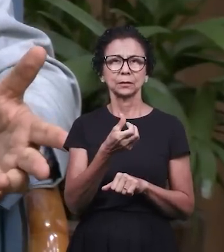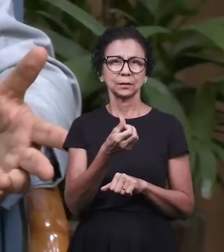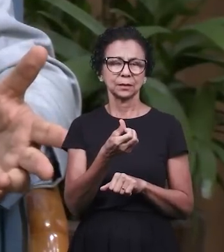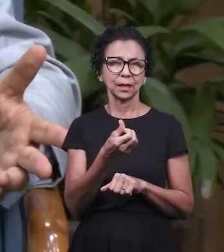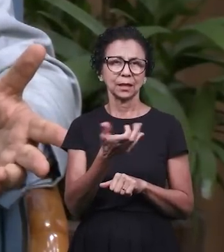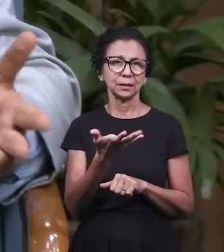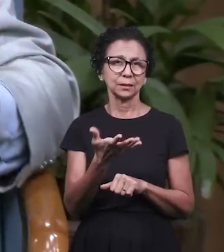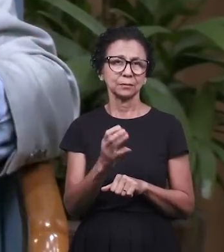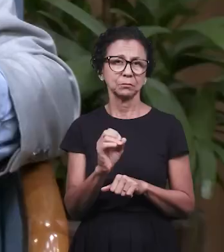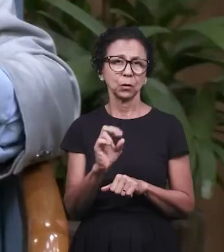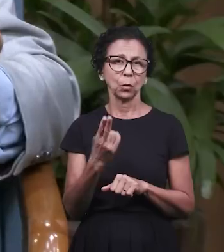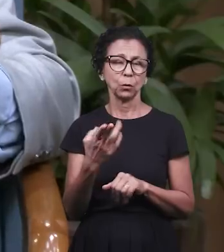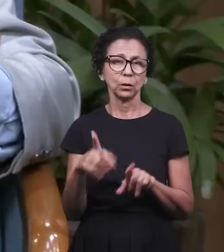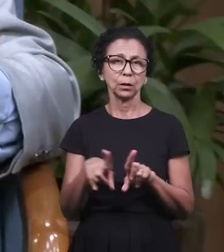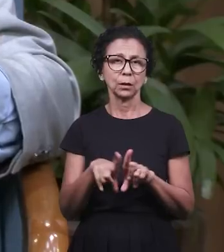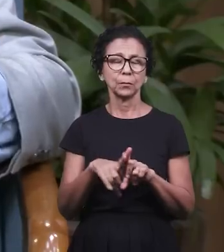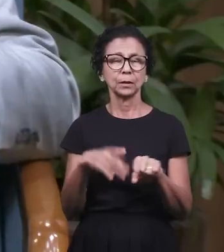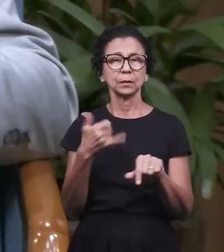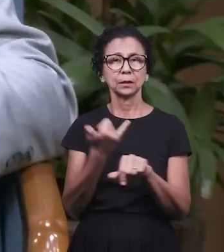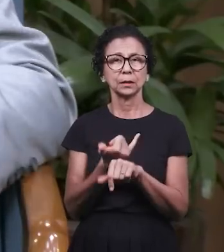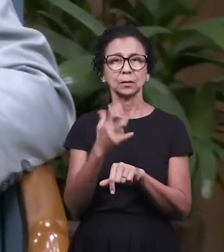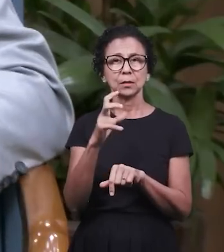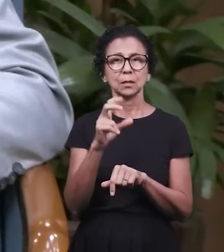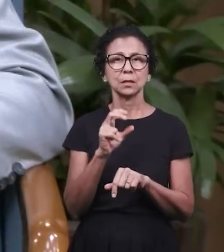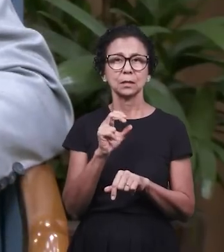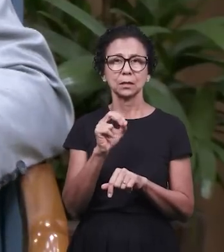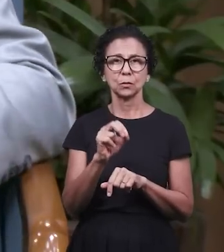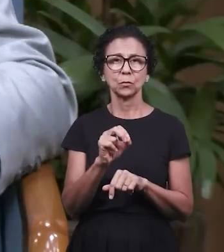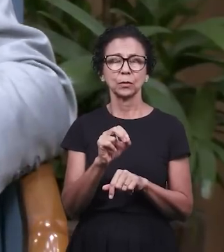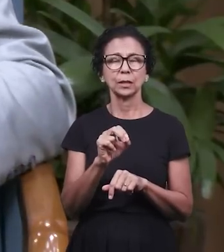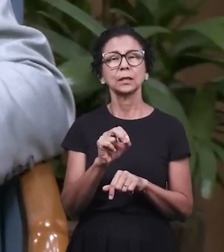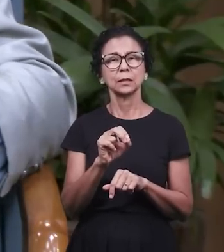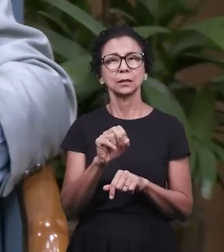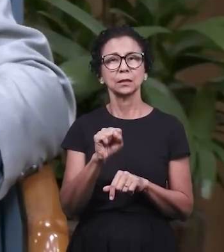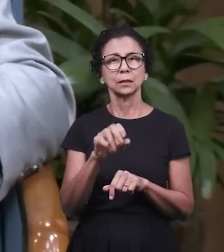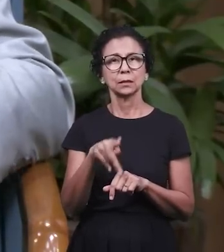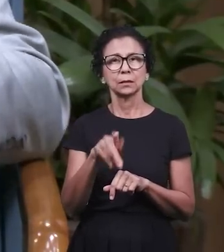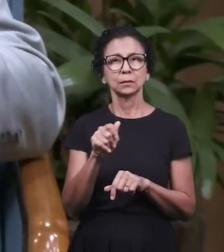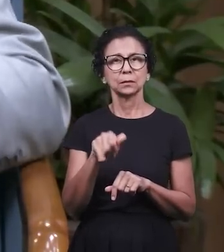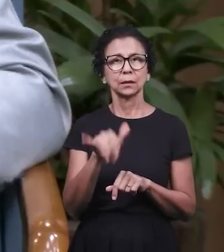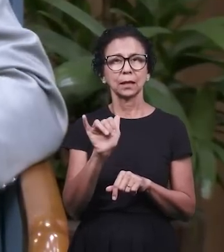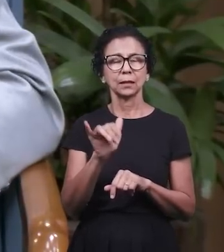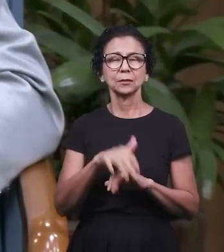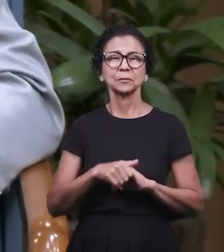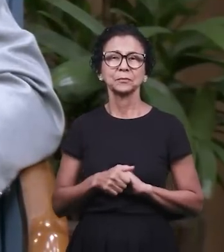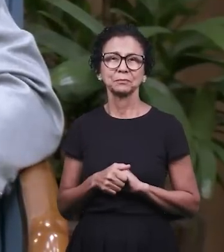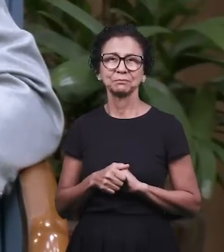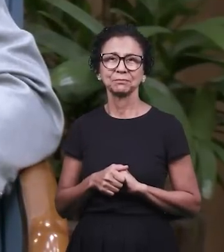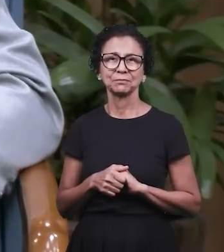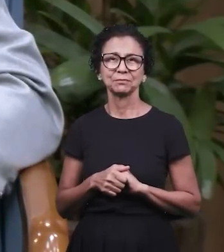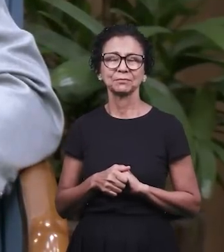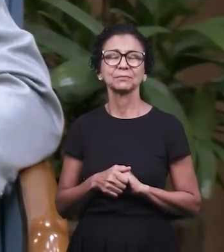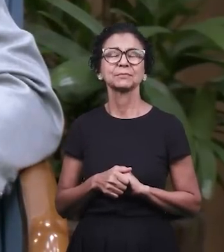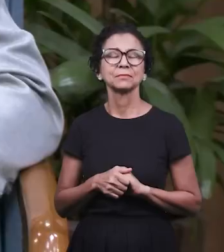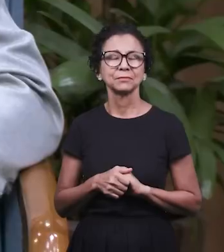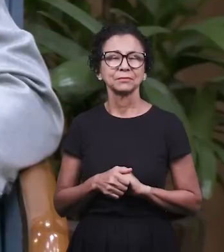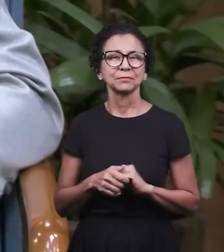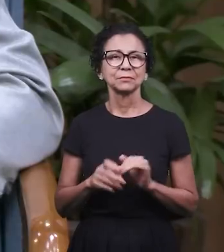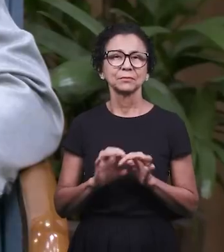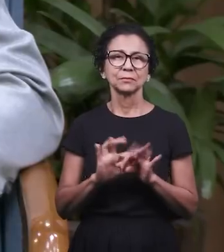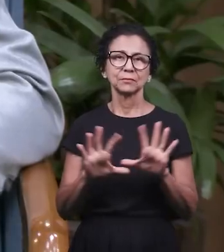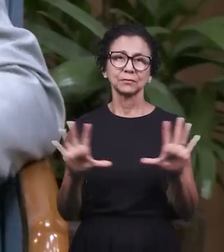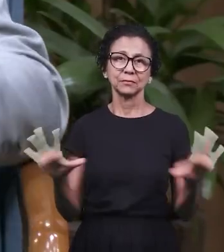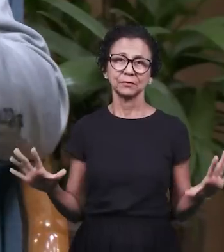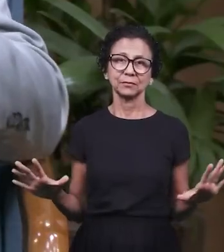via Embratel, ou também pelo canal 50, pela Sky aberta, Sky gratuita, que também está disponível para as